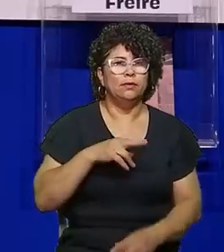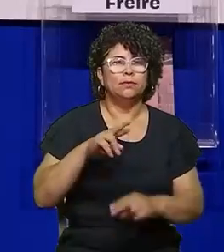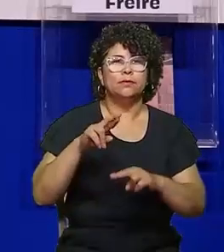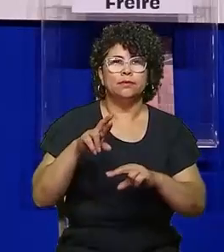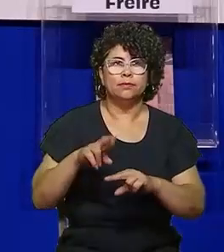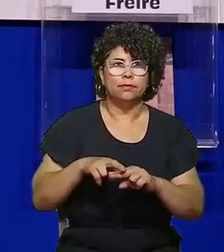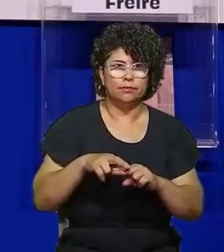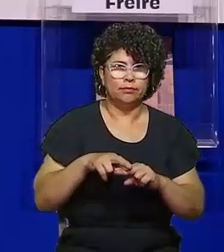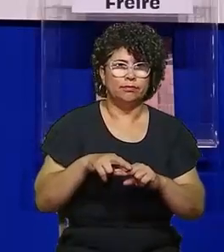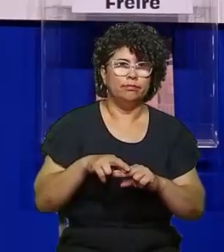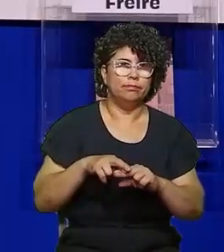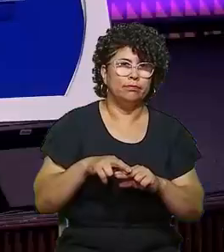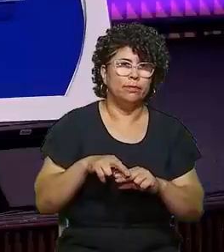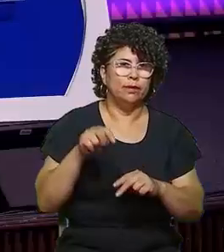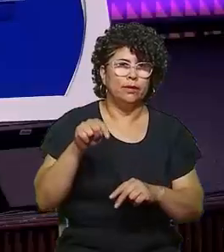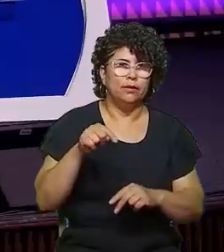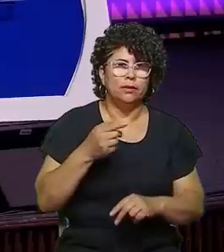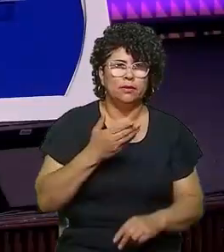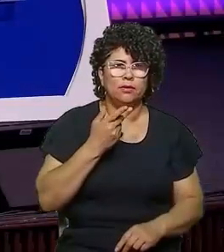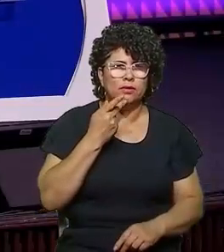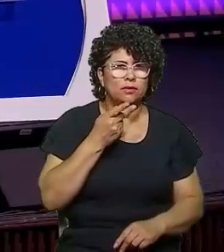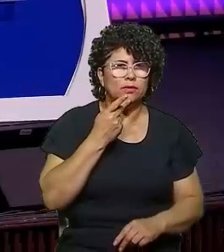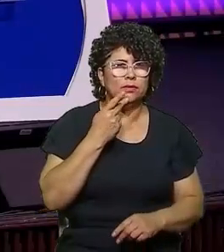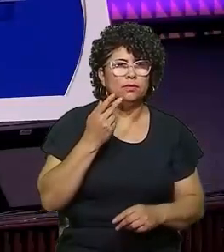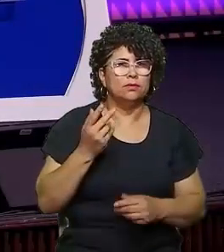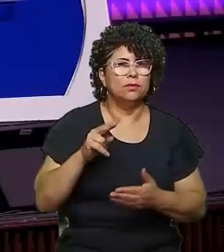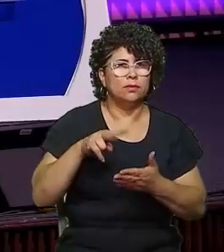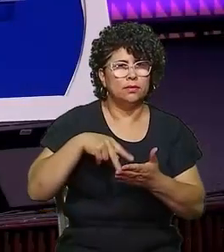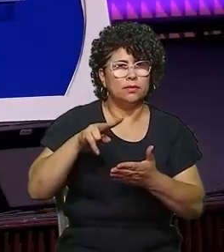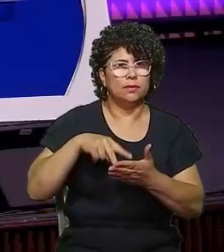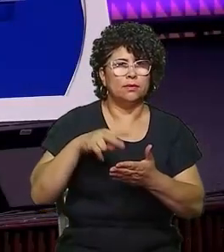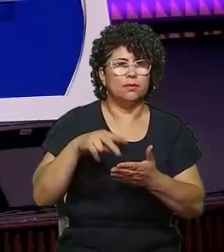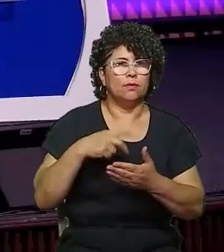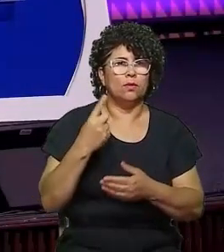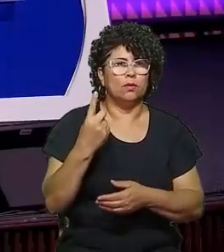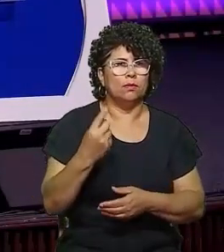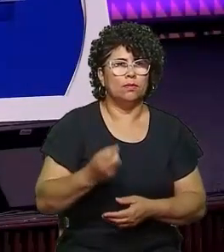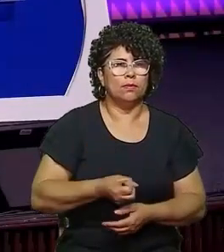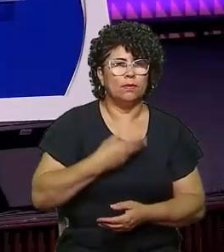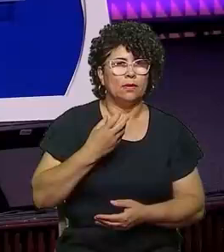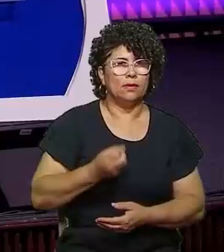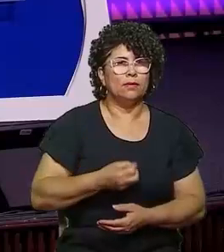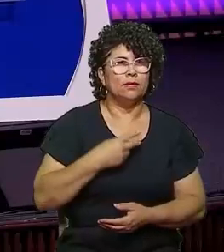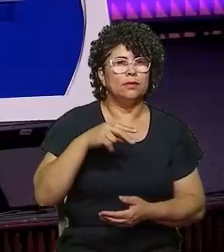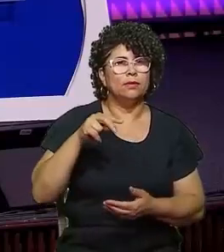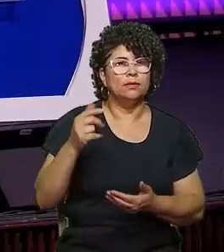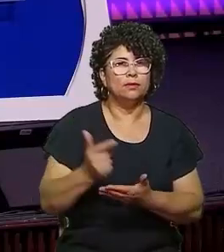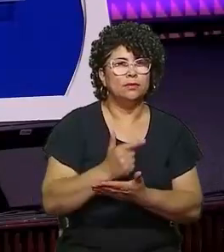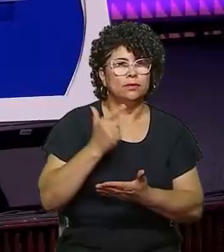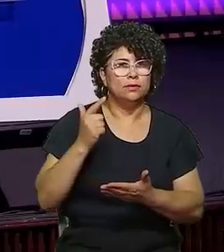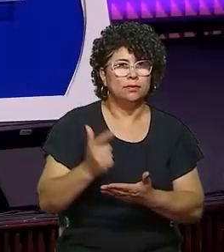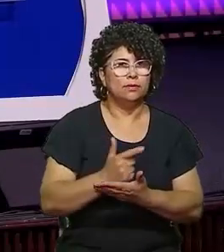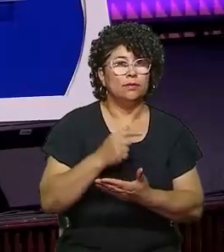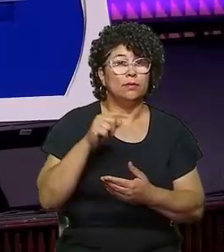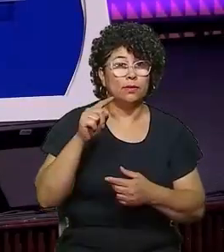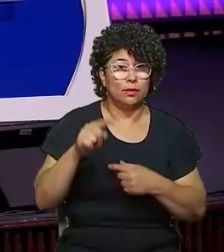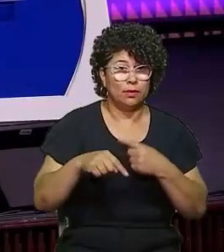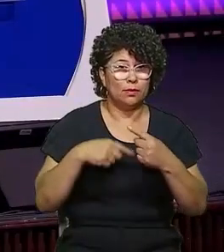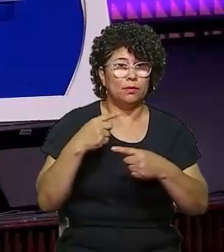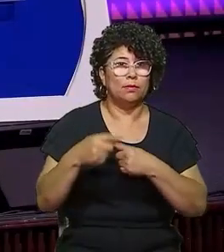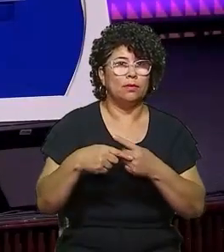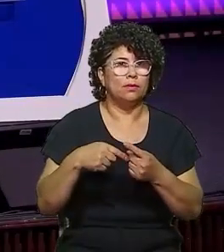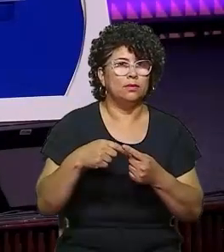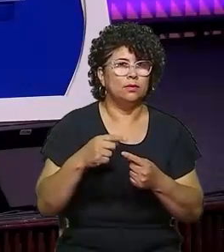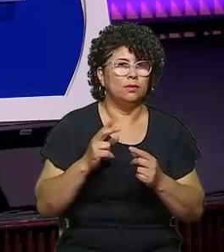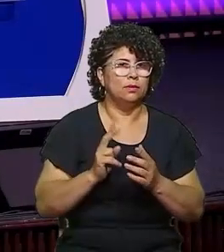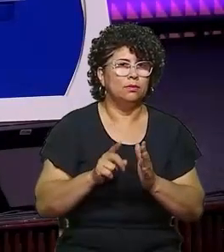que queria ler um poema da Rosa do Povo. A gente pediu que você escolhesse, e aí também depois eu vou para o Pedro ler um poema também do livro, e